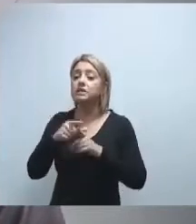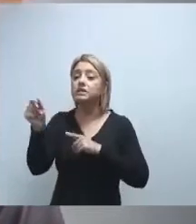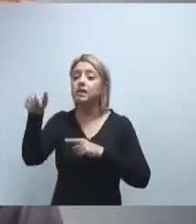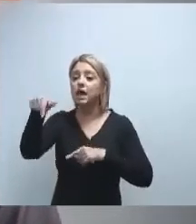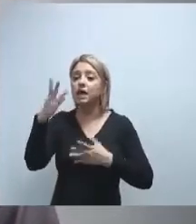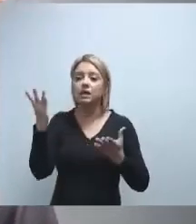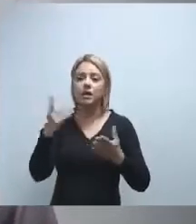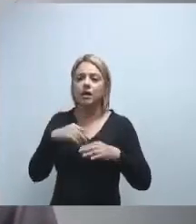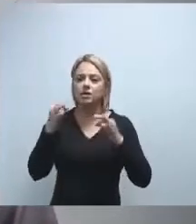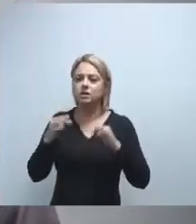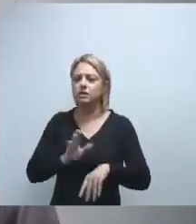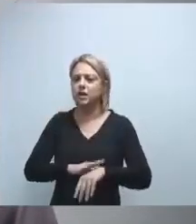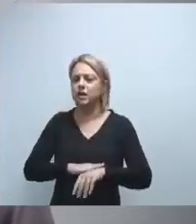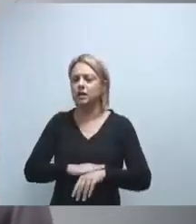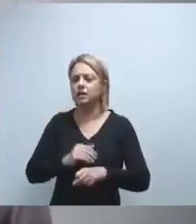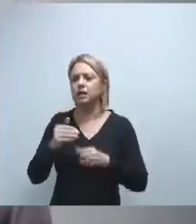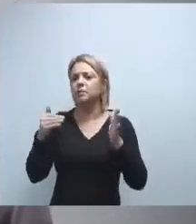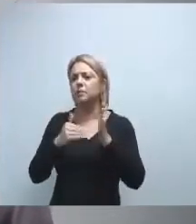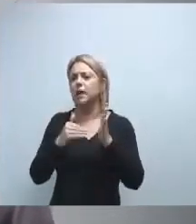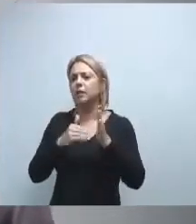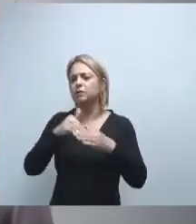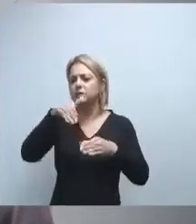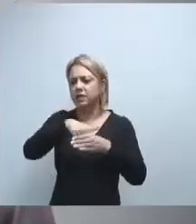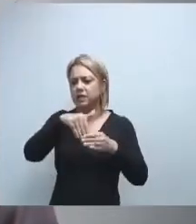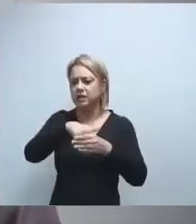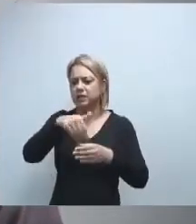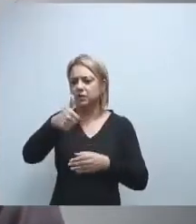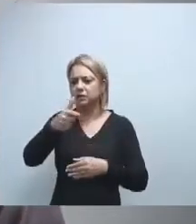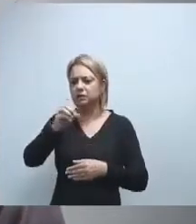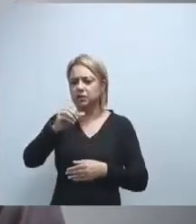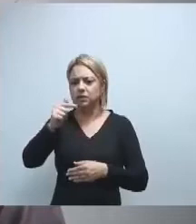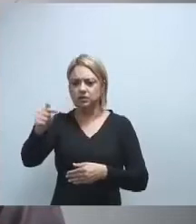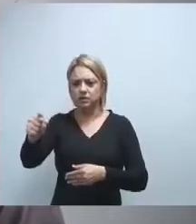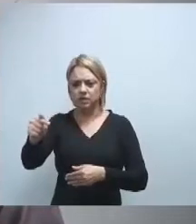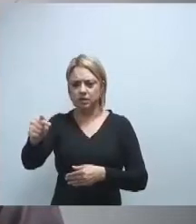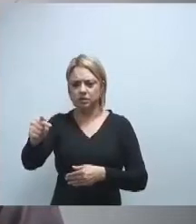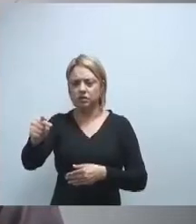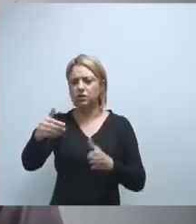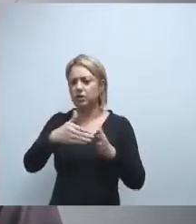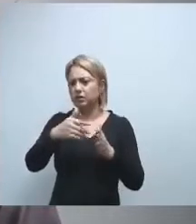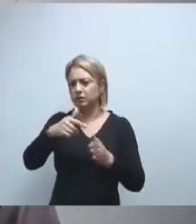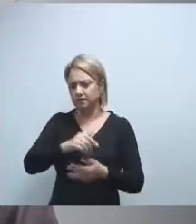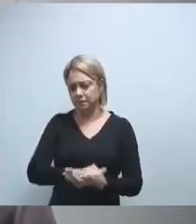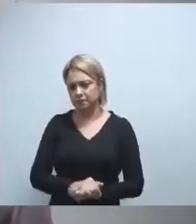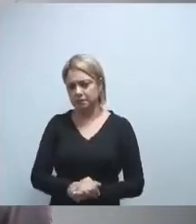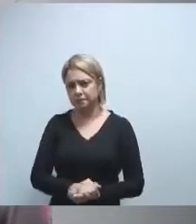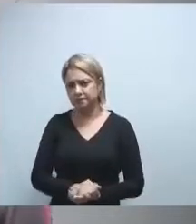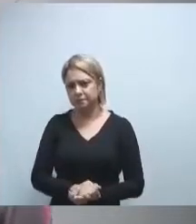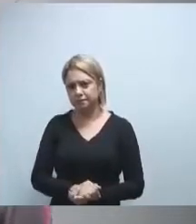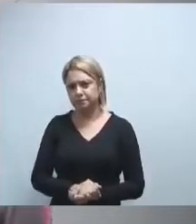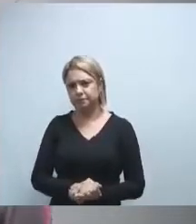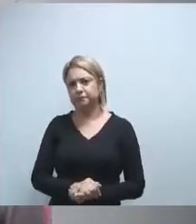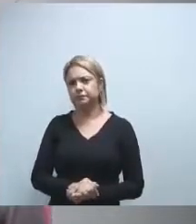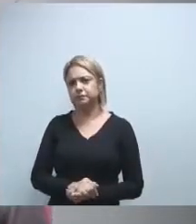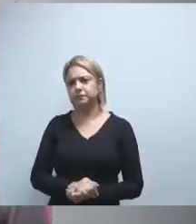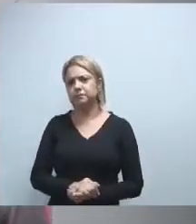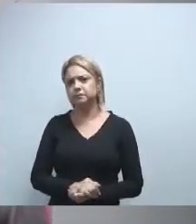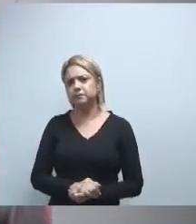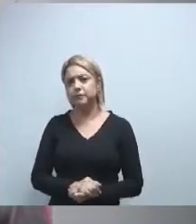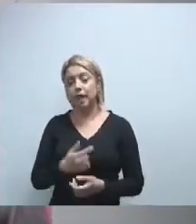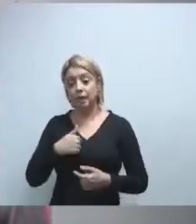terminou em 2007 na última eleição portanto foi em 2002 então é